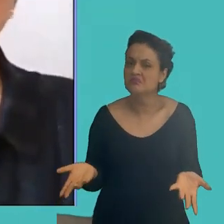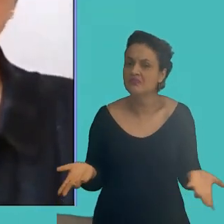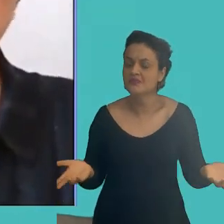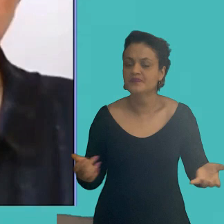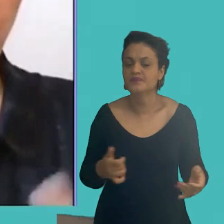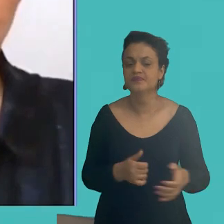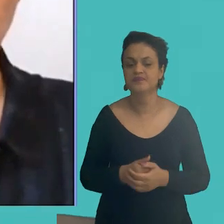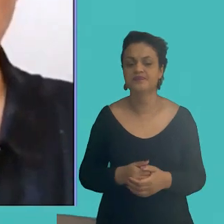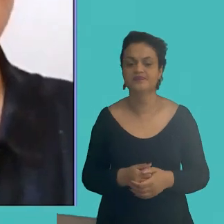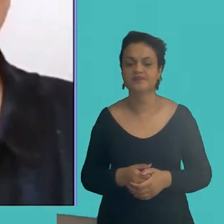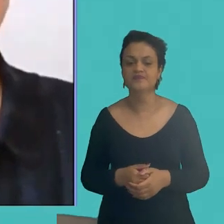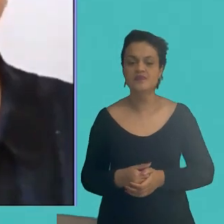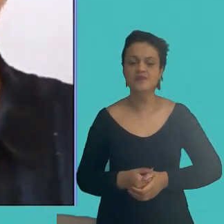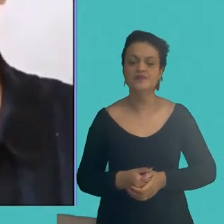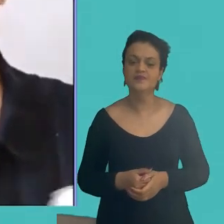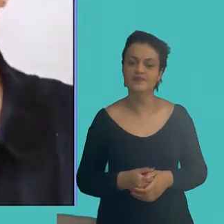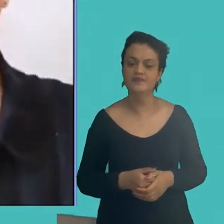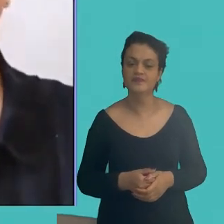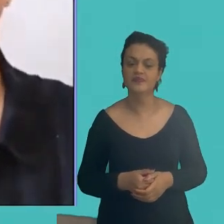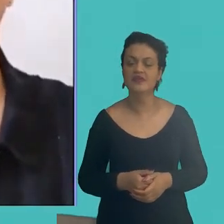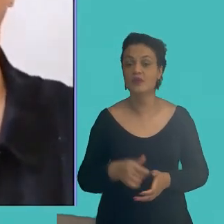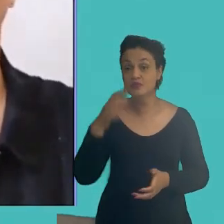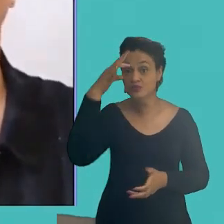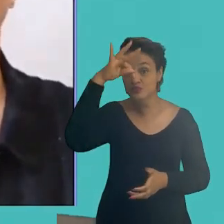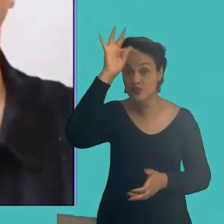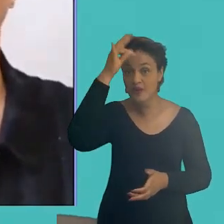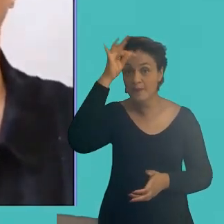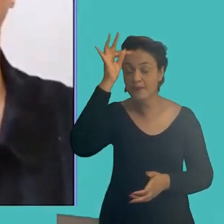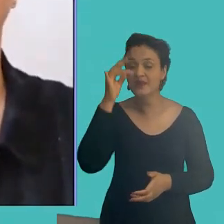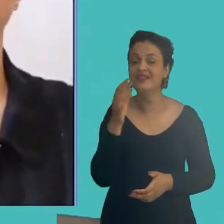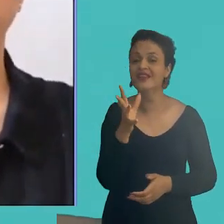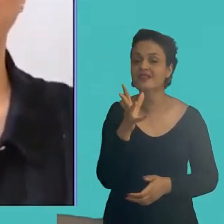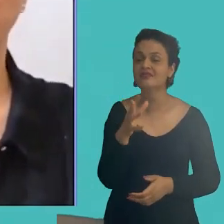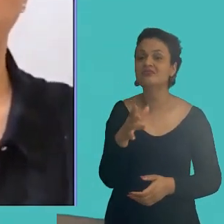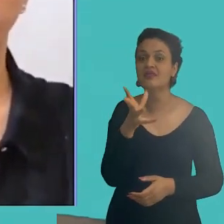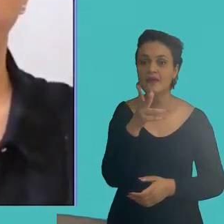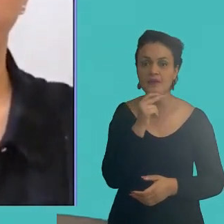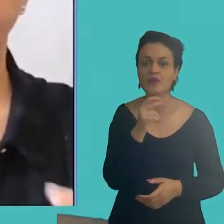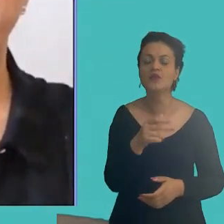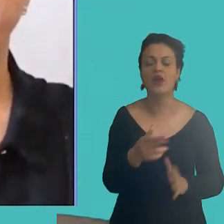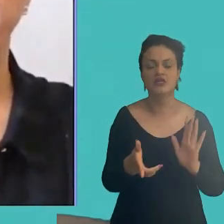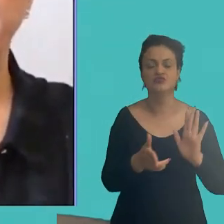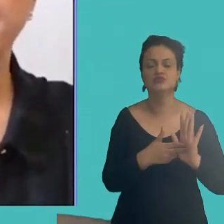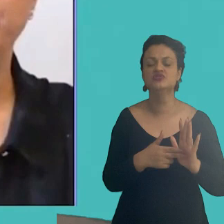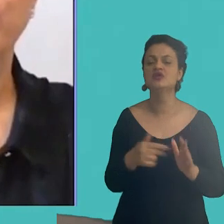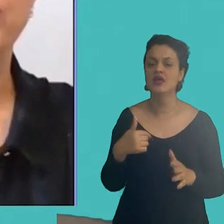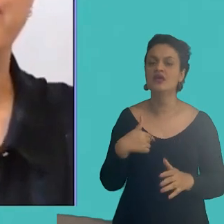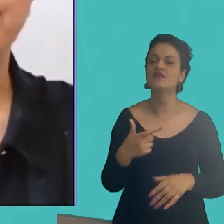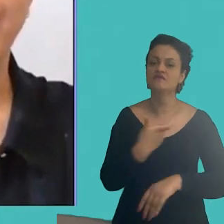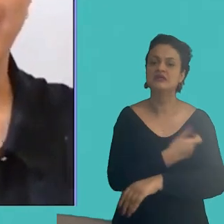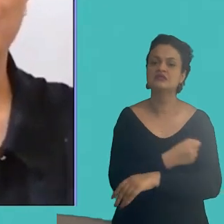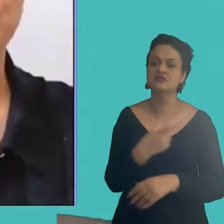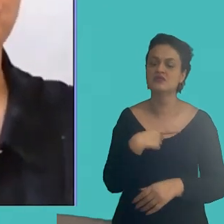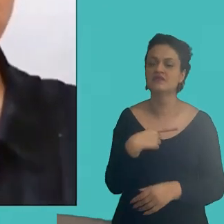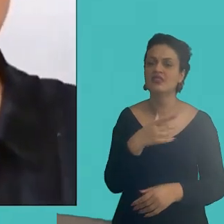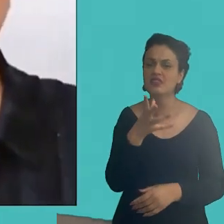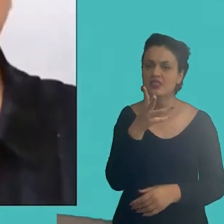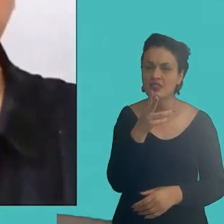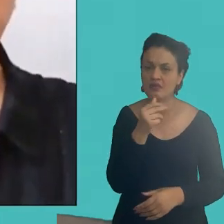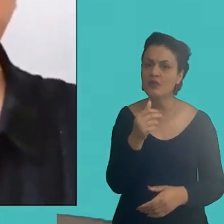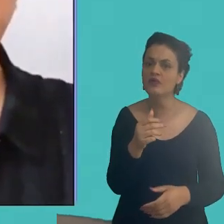o Trump levou meses para admitir que havia sido imunizado.